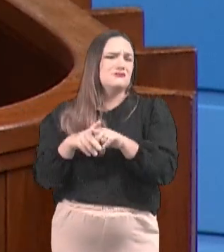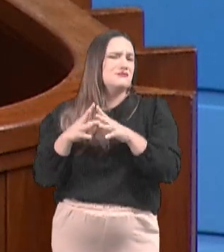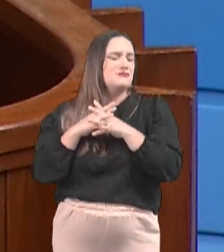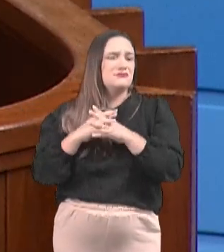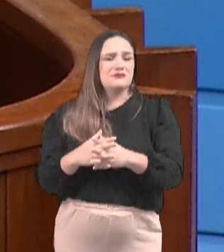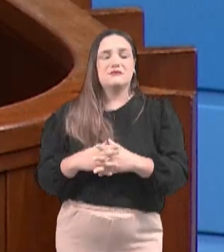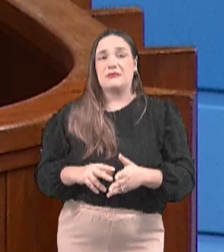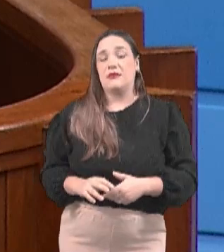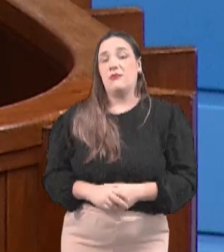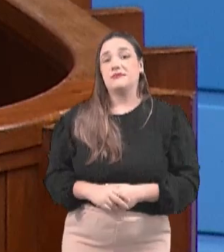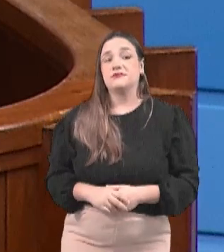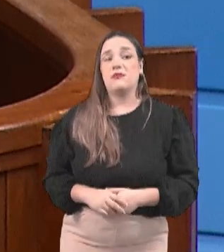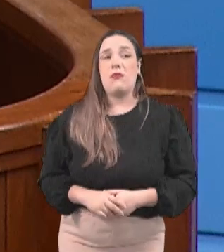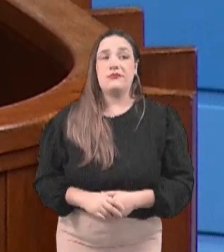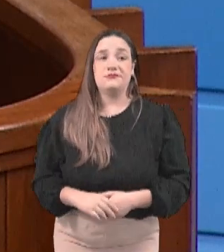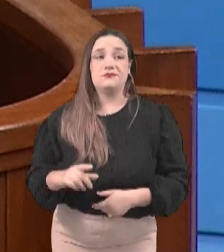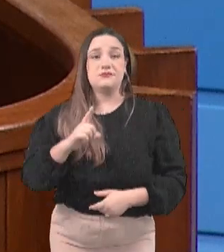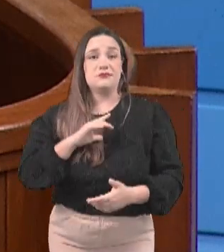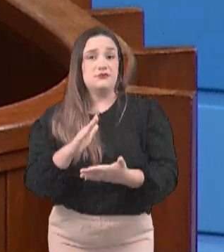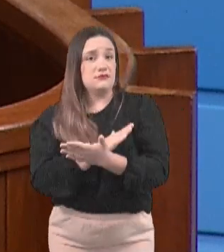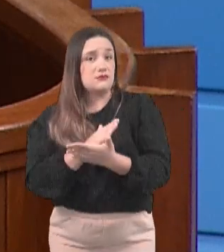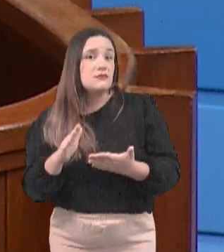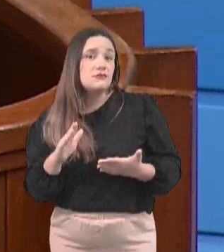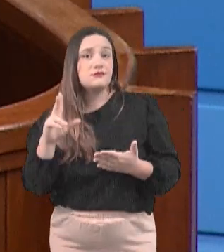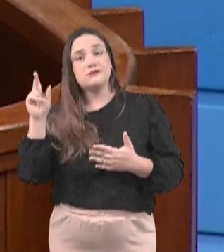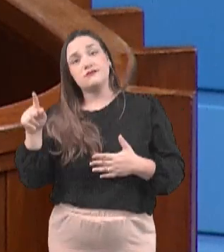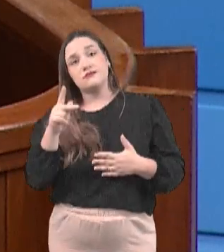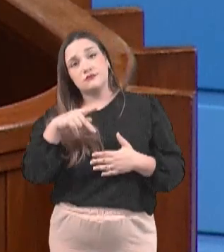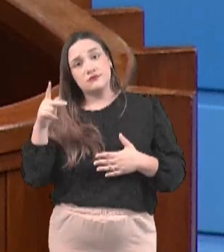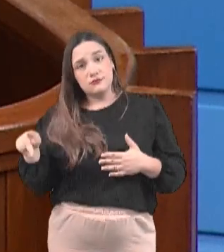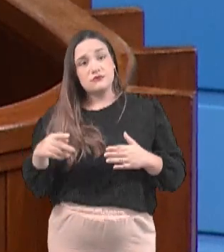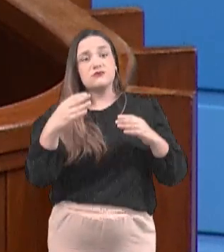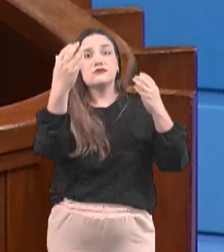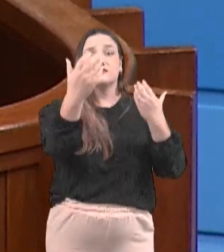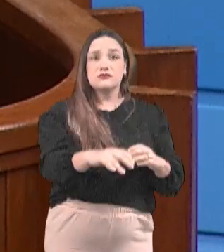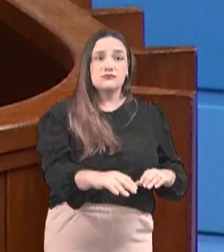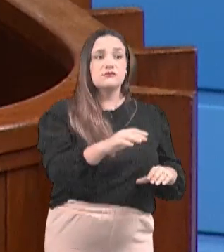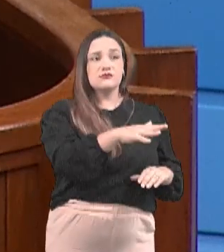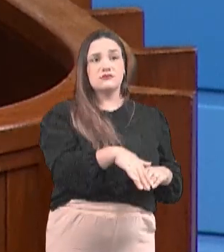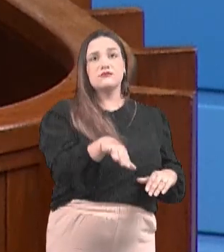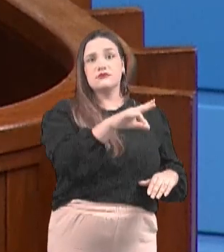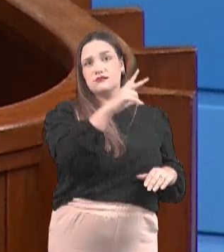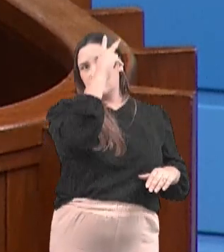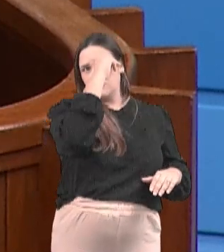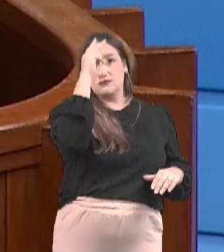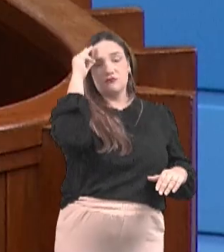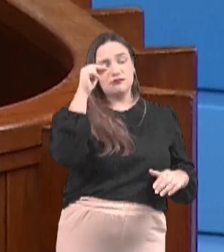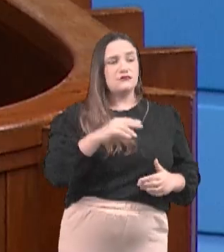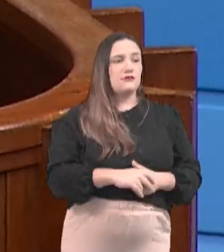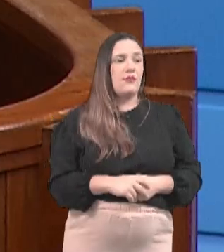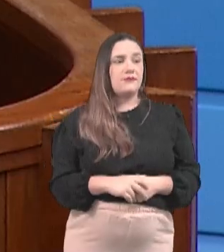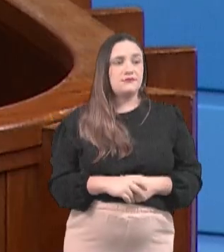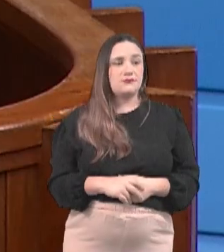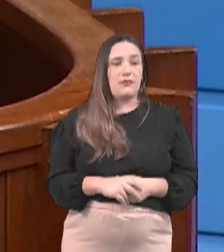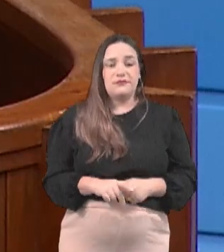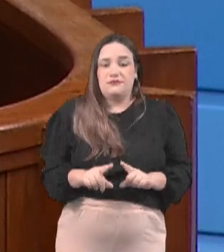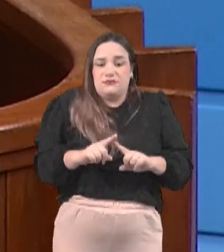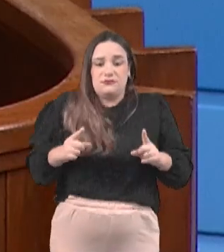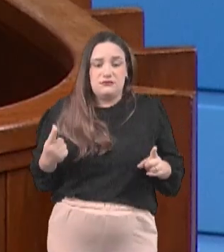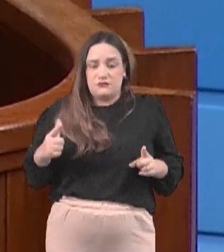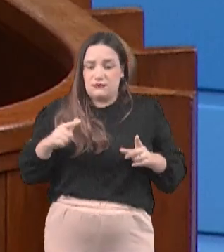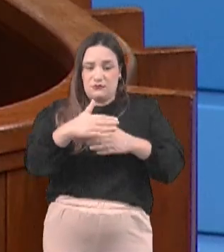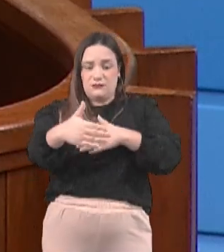nós temos professores que são efetivos da rede municipal que se veem numa situação sem sala